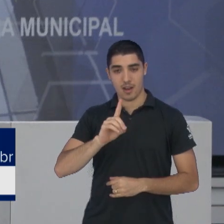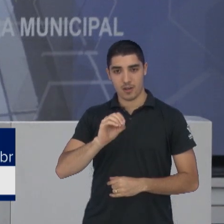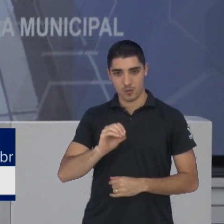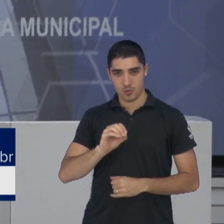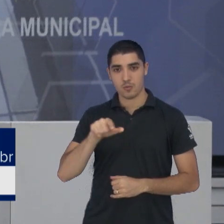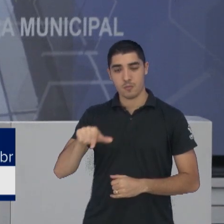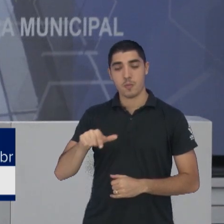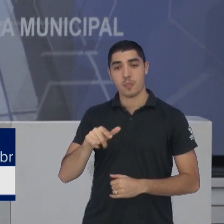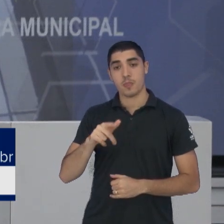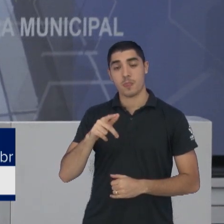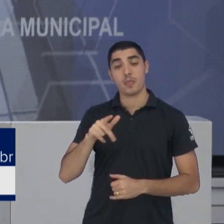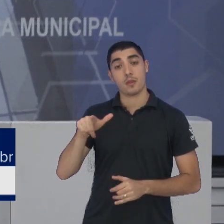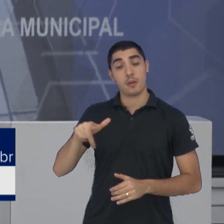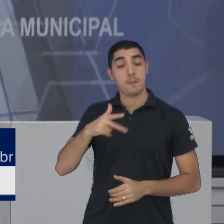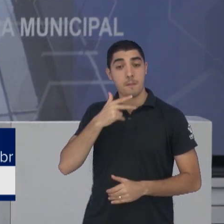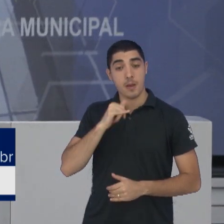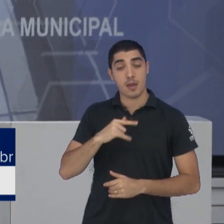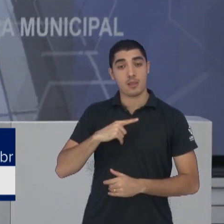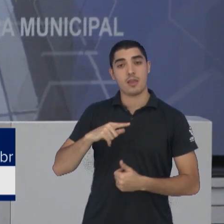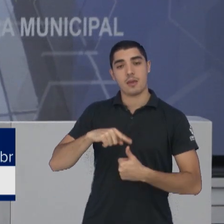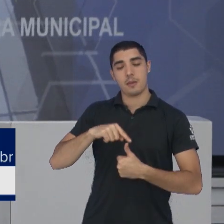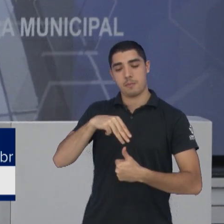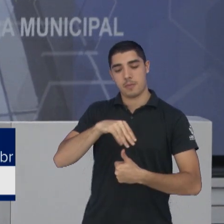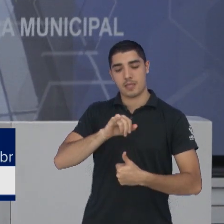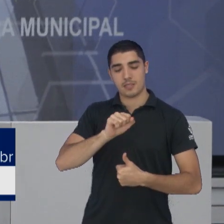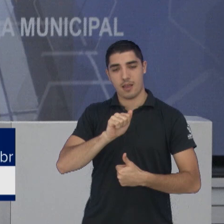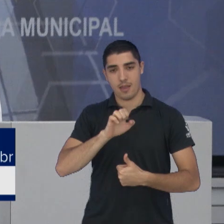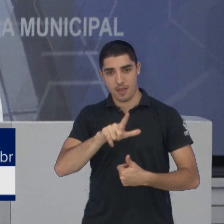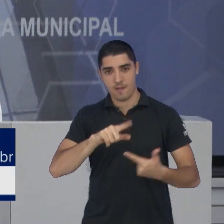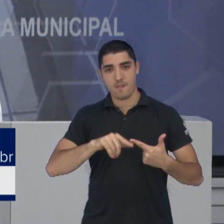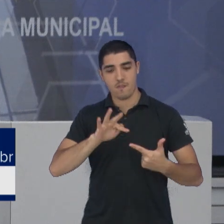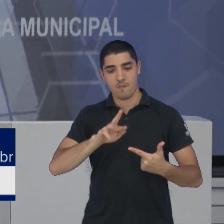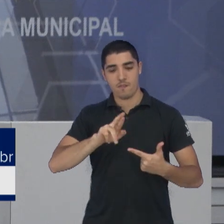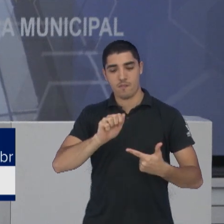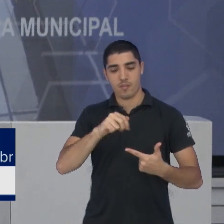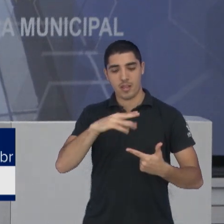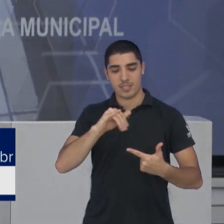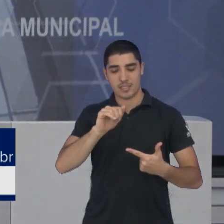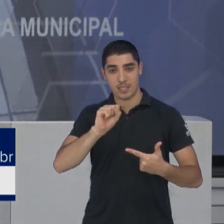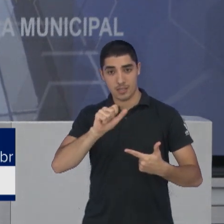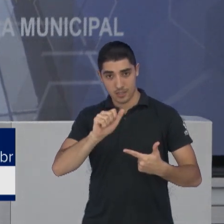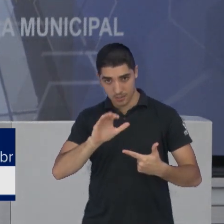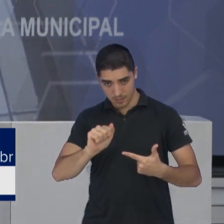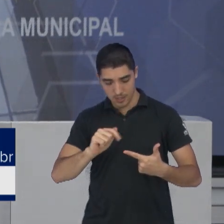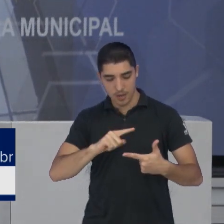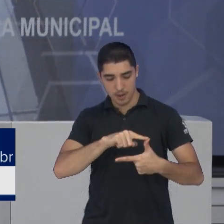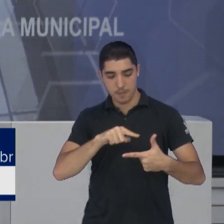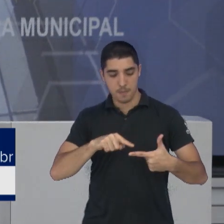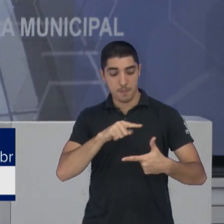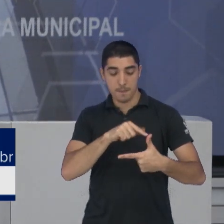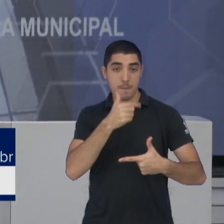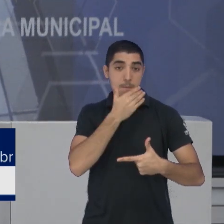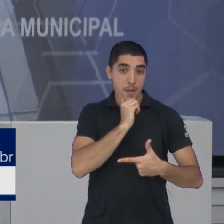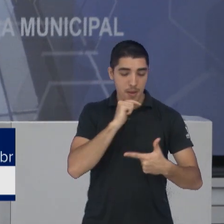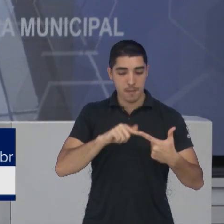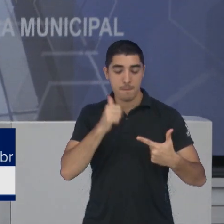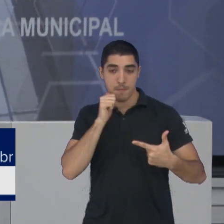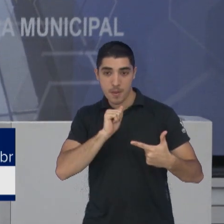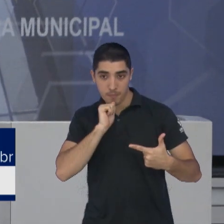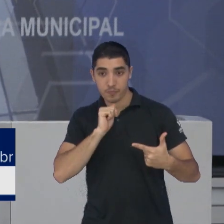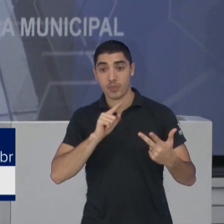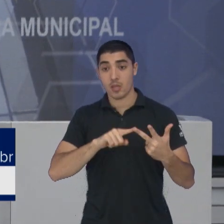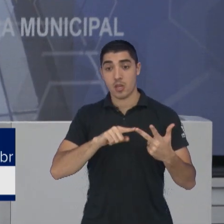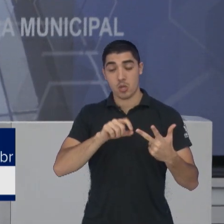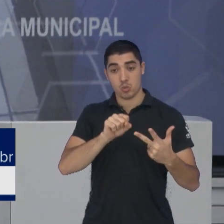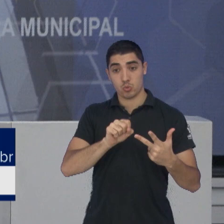de Freitas, a sua mãe, Francisca de Fátima Moura e Silva Freitas, a Suzy